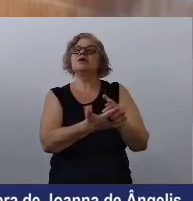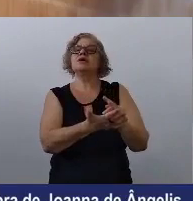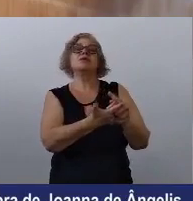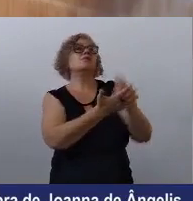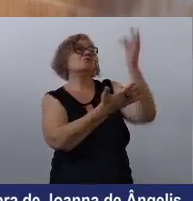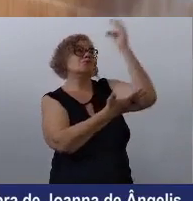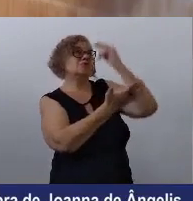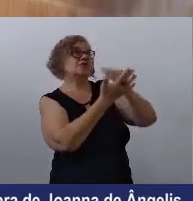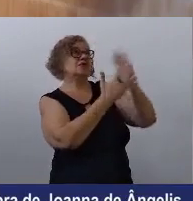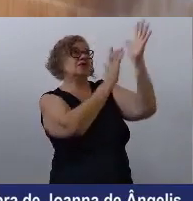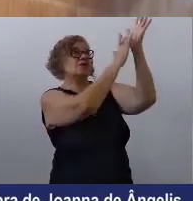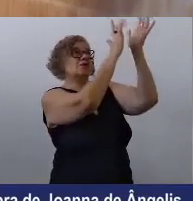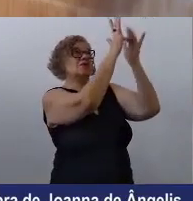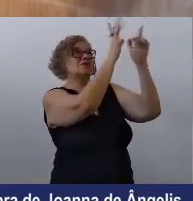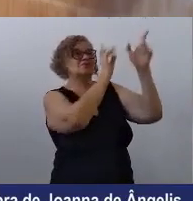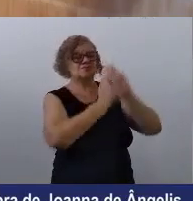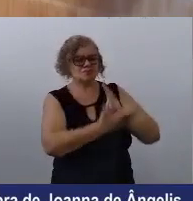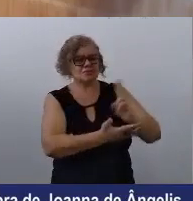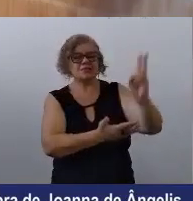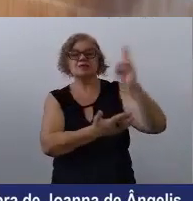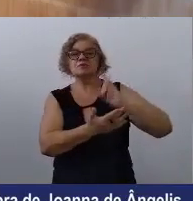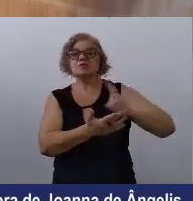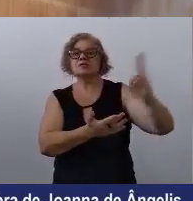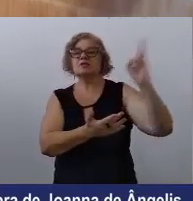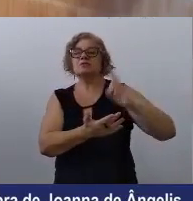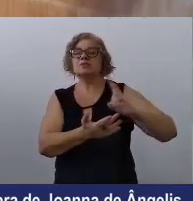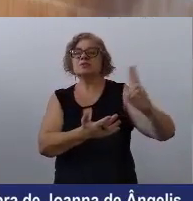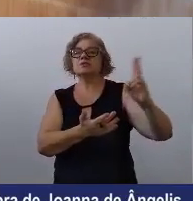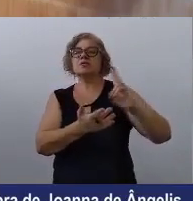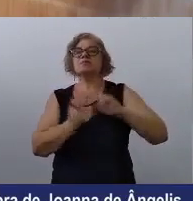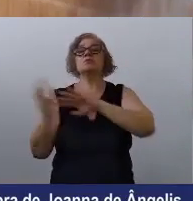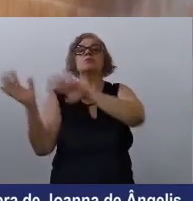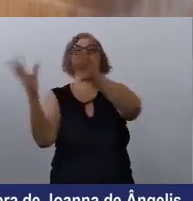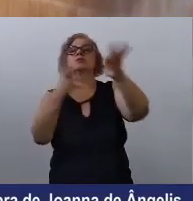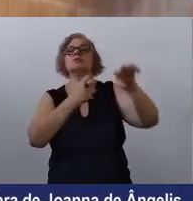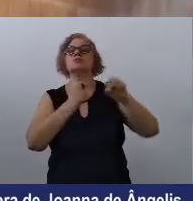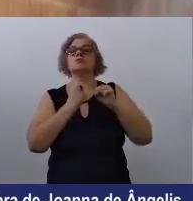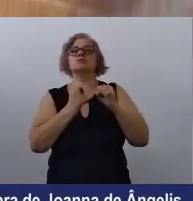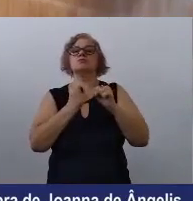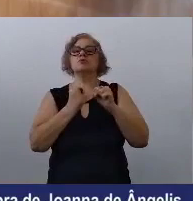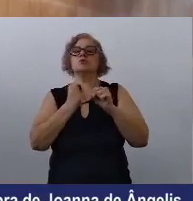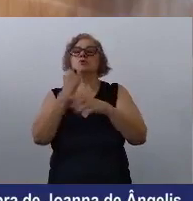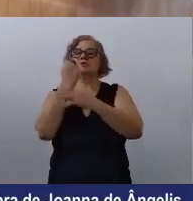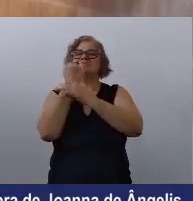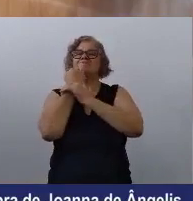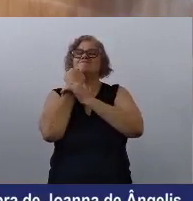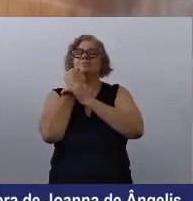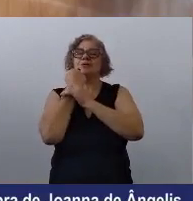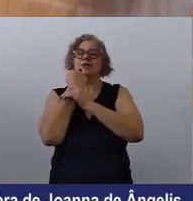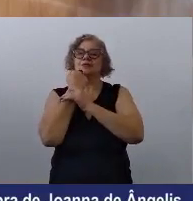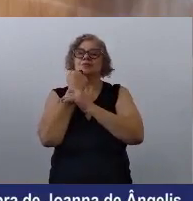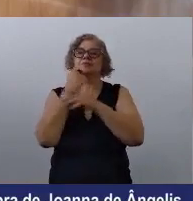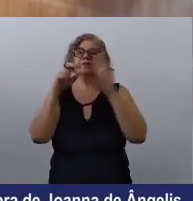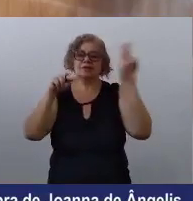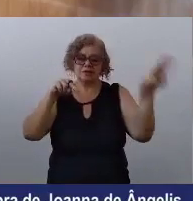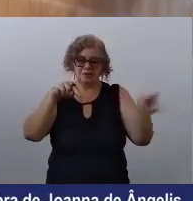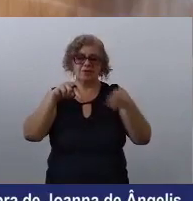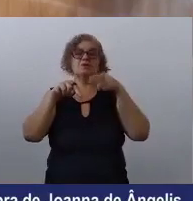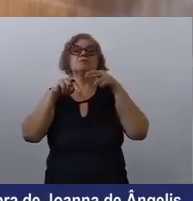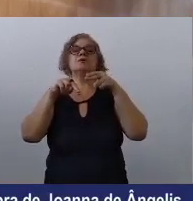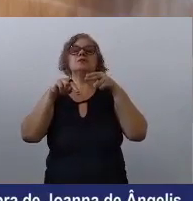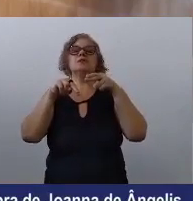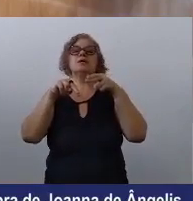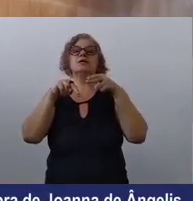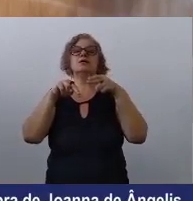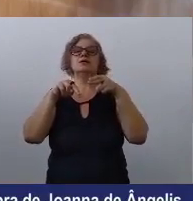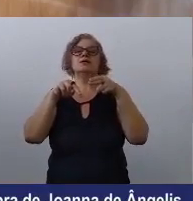ter a Jesus, sendo para todos nós o amparo, o porto seguro, a mentora que